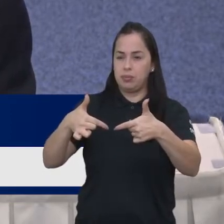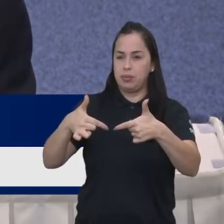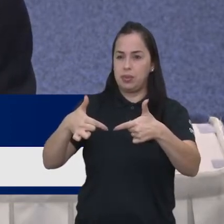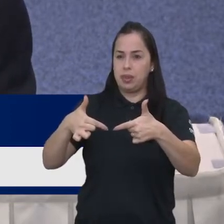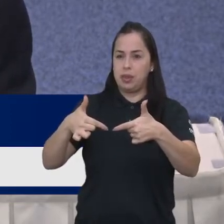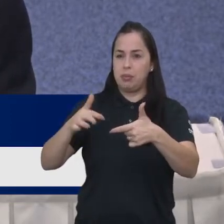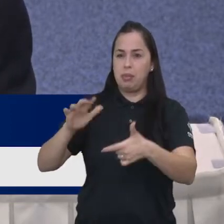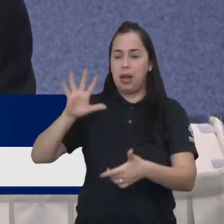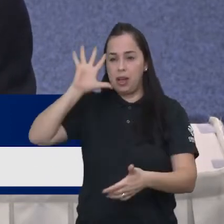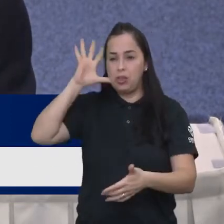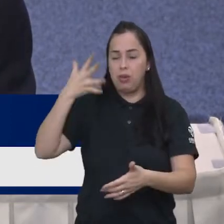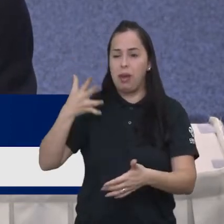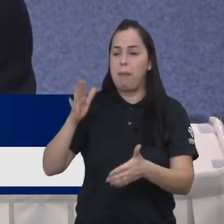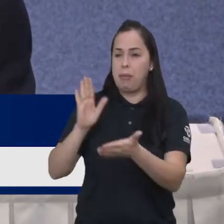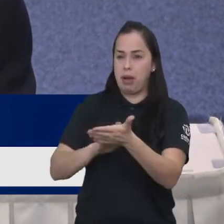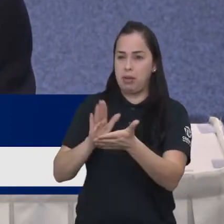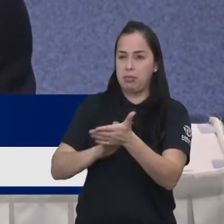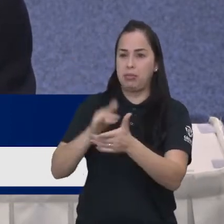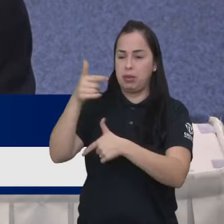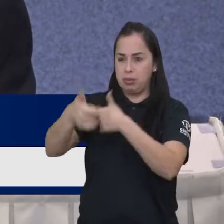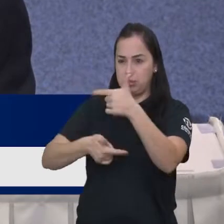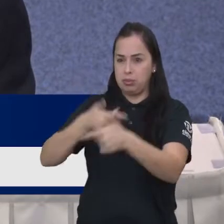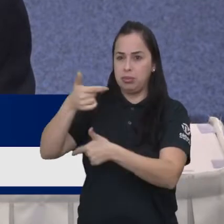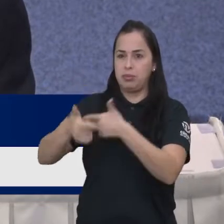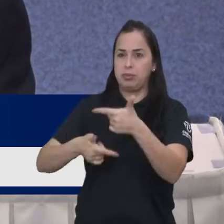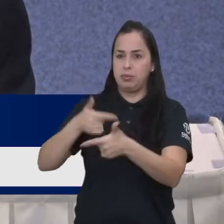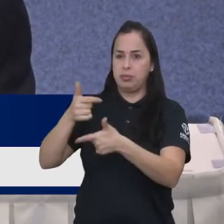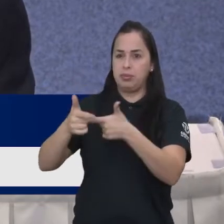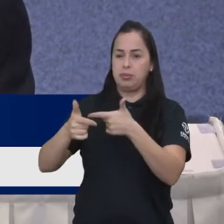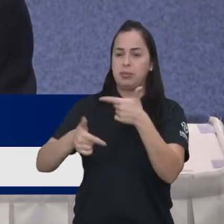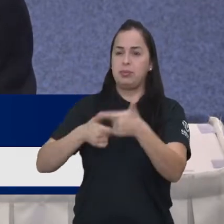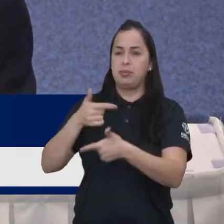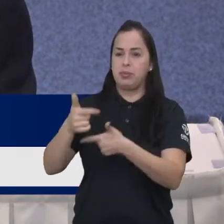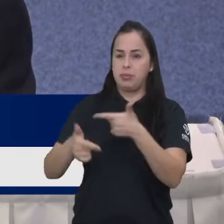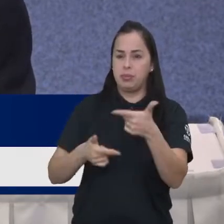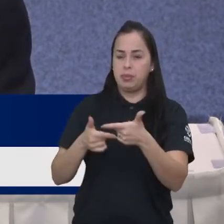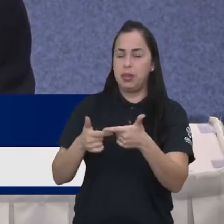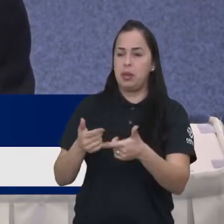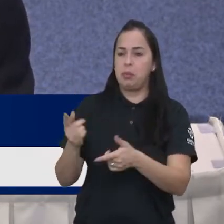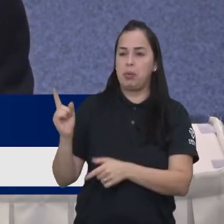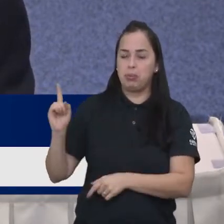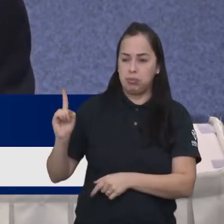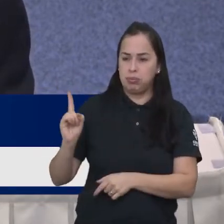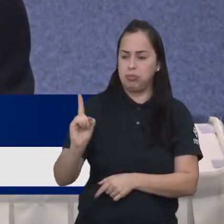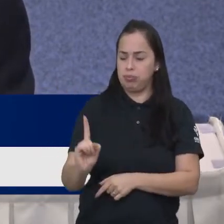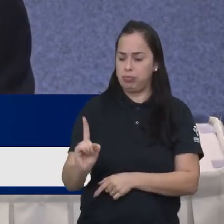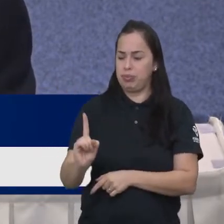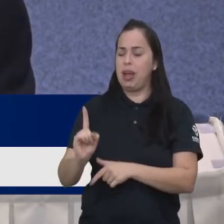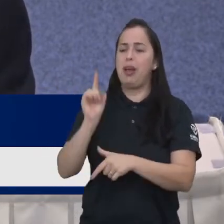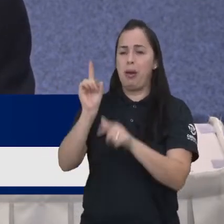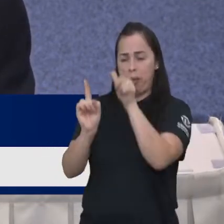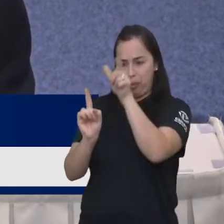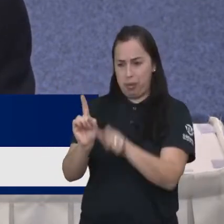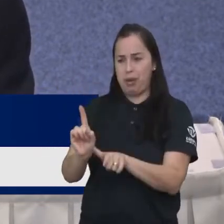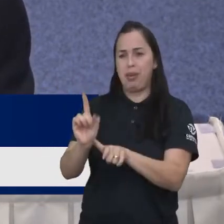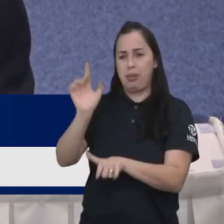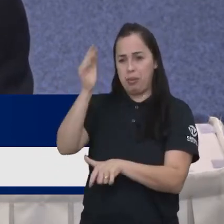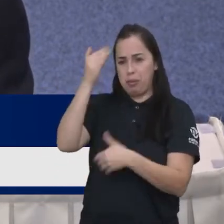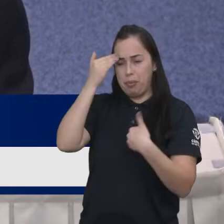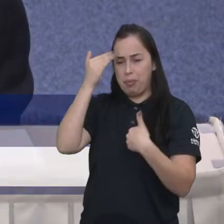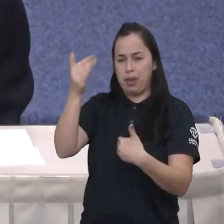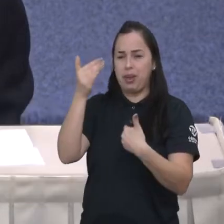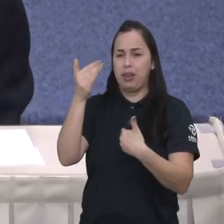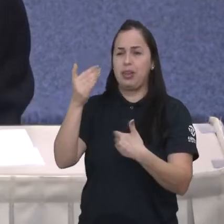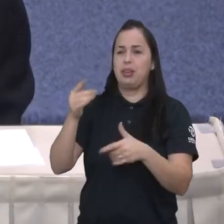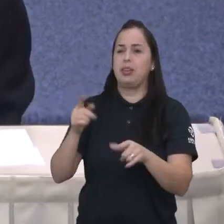busca por soluções. Então, parabéns pelo seu trabalho, e muito obrigado por estar aqui, por estar trabalhando por São José dos